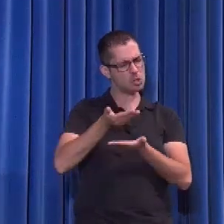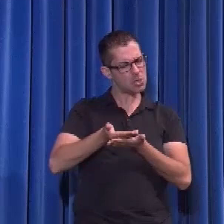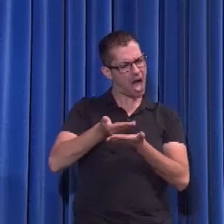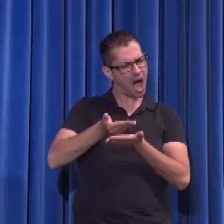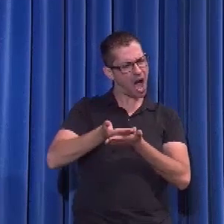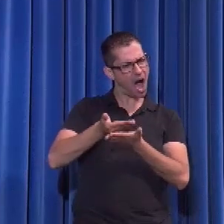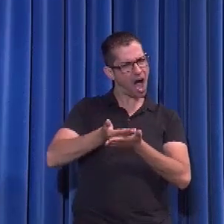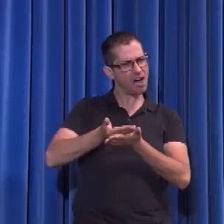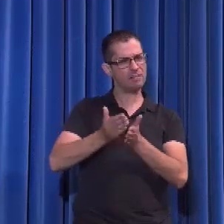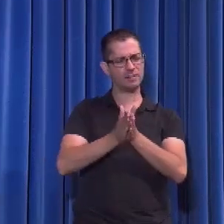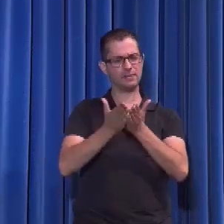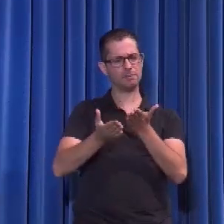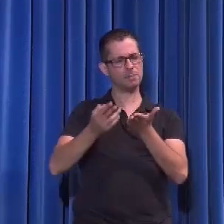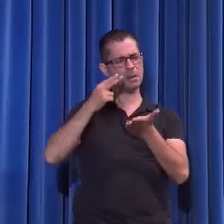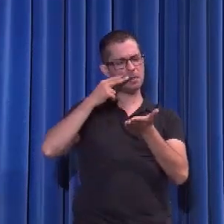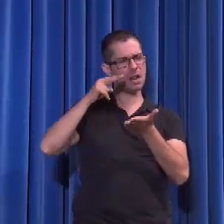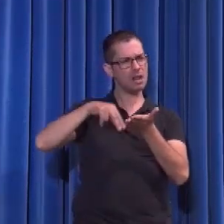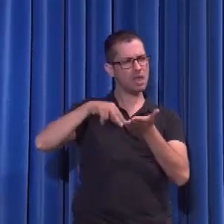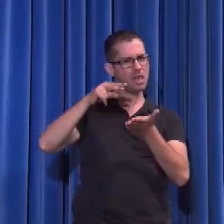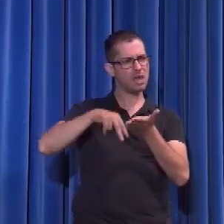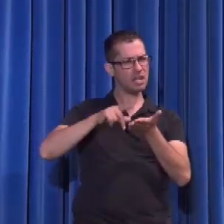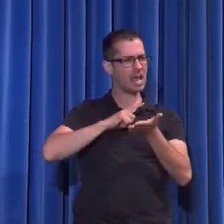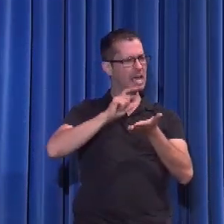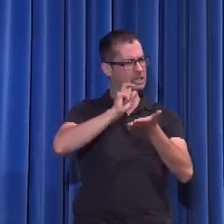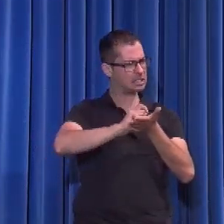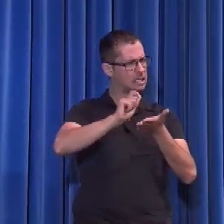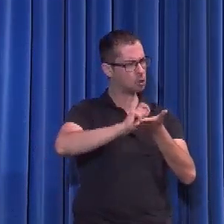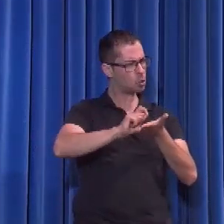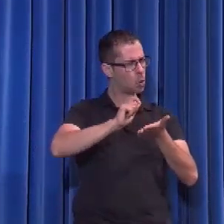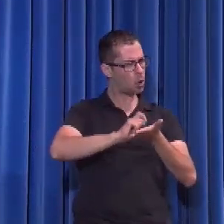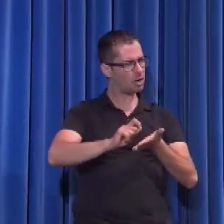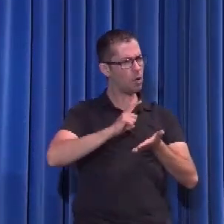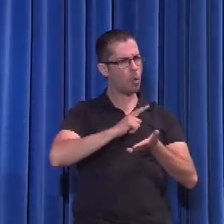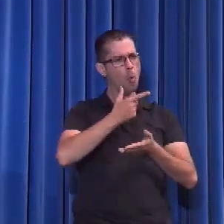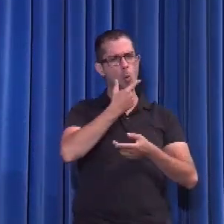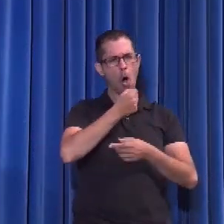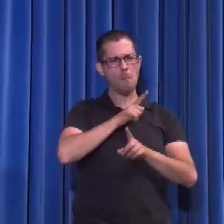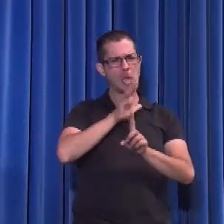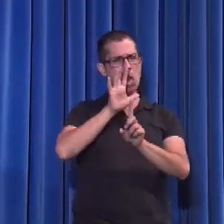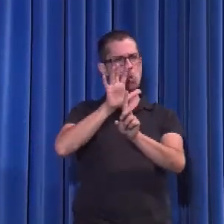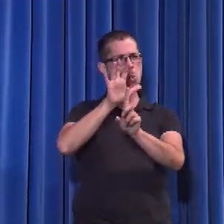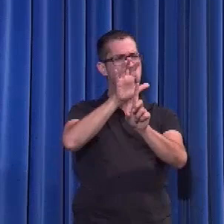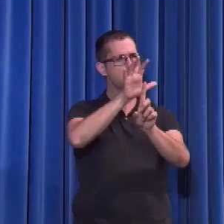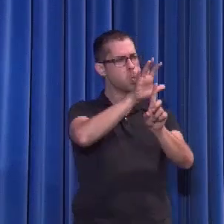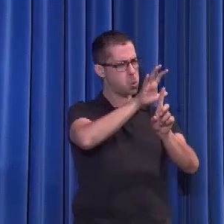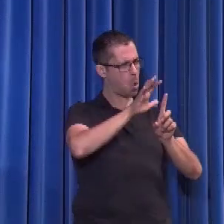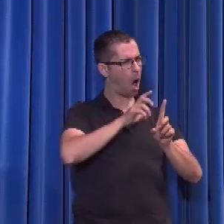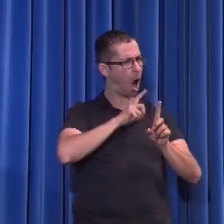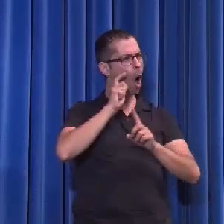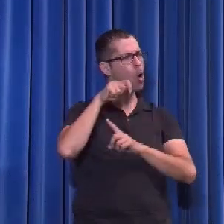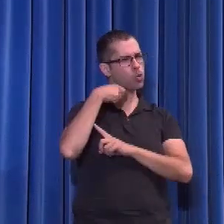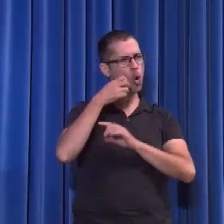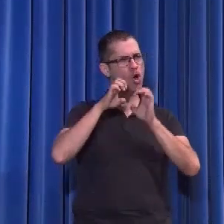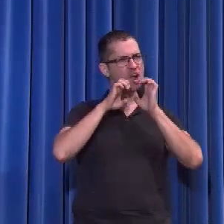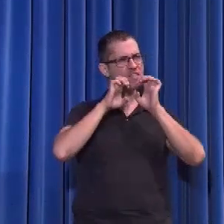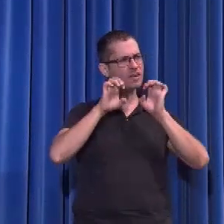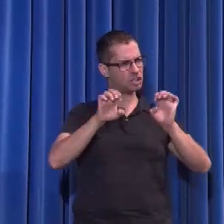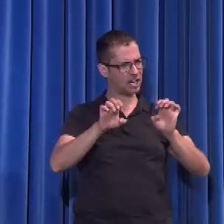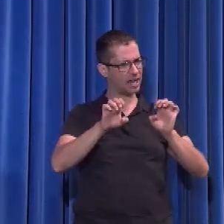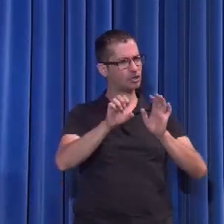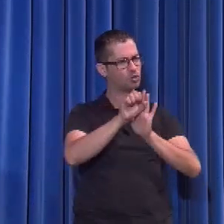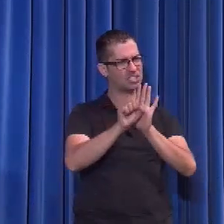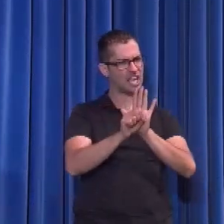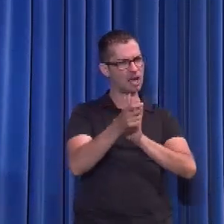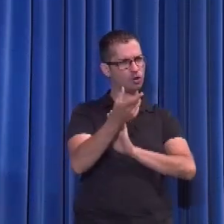evangelista, um escritor britânico, considerado um dos mais influentes autores evangélicos da segunda metade do século XX, ele